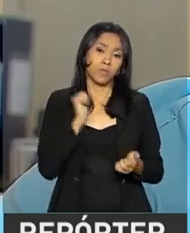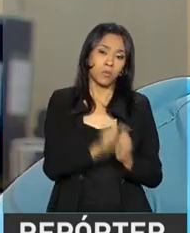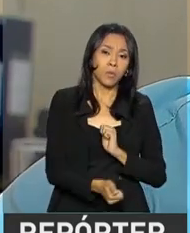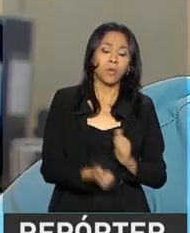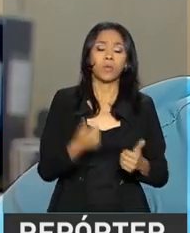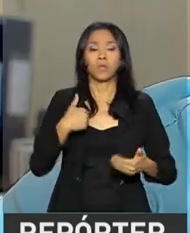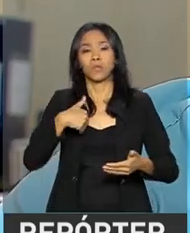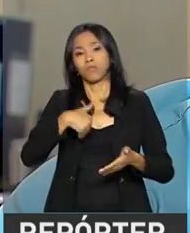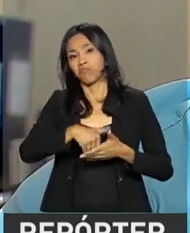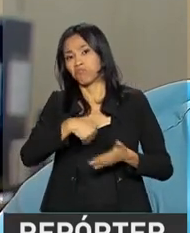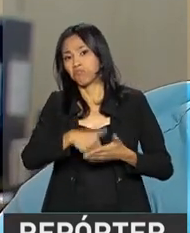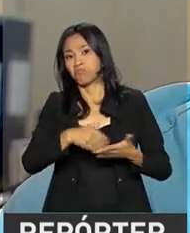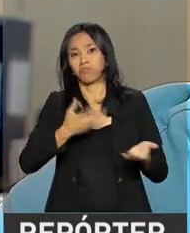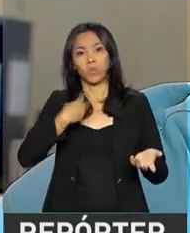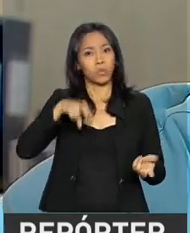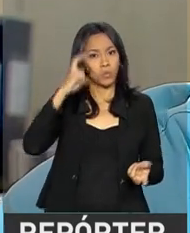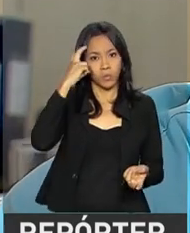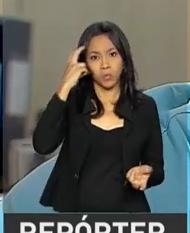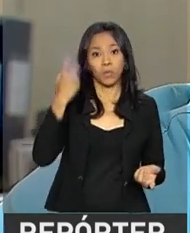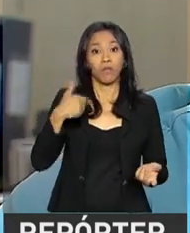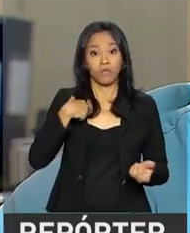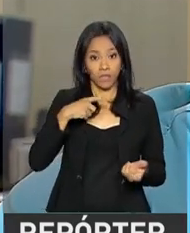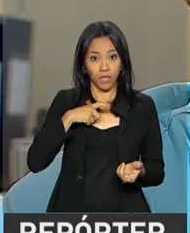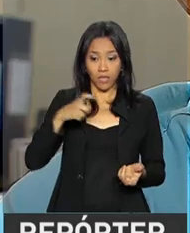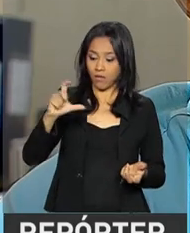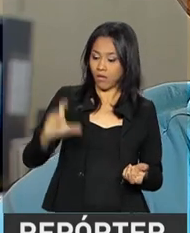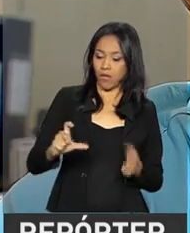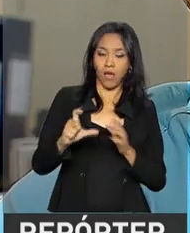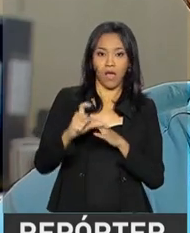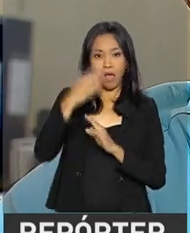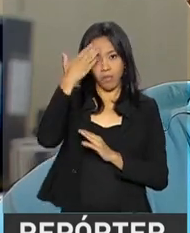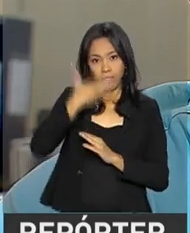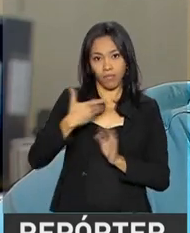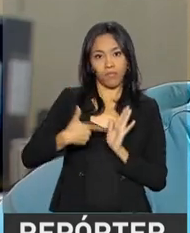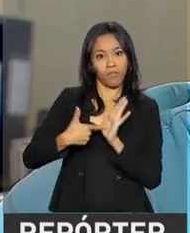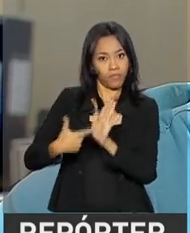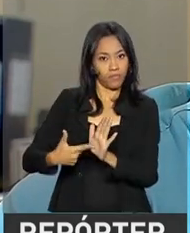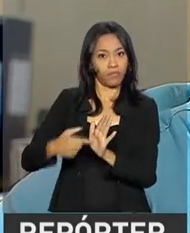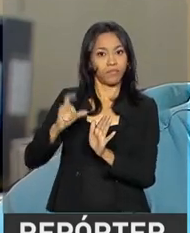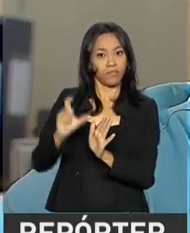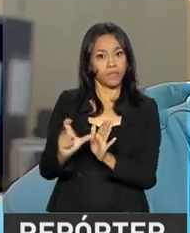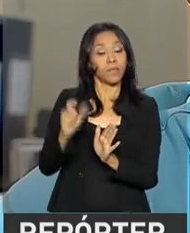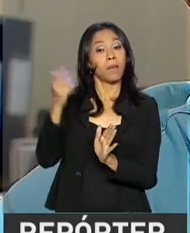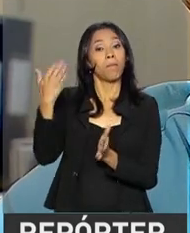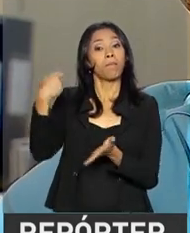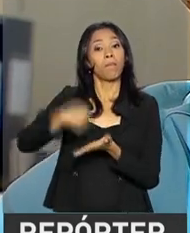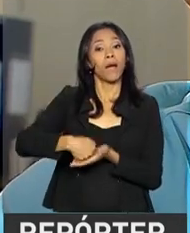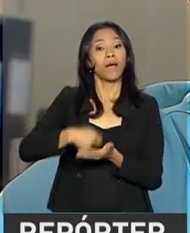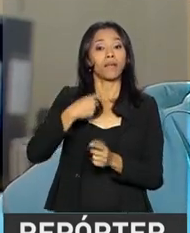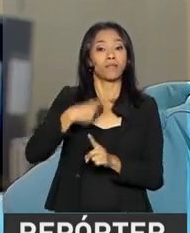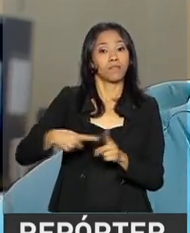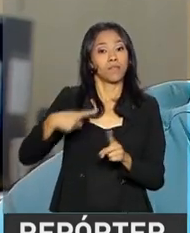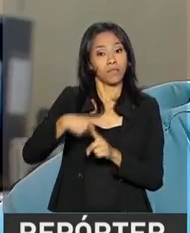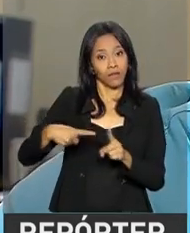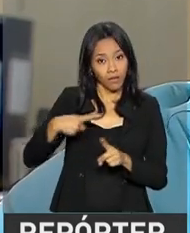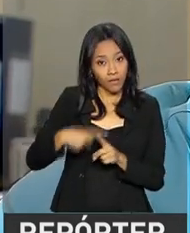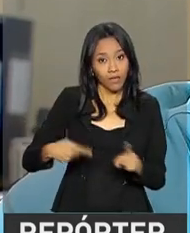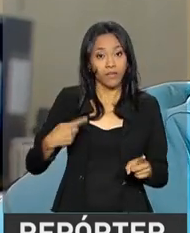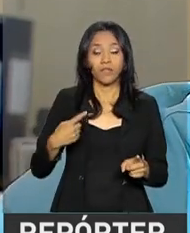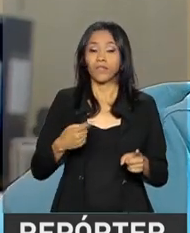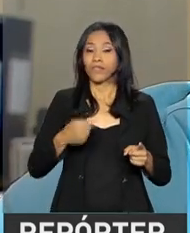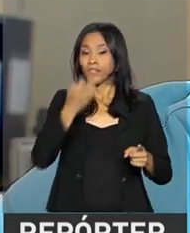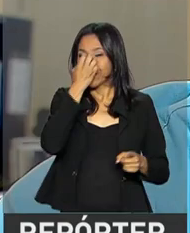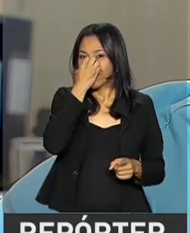ou seja com a sua identidade jovem esse jovem também paga metade do preço no circo no